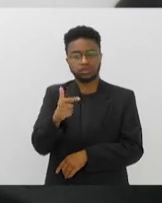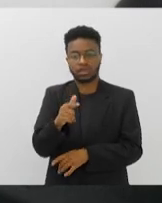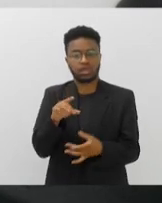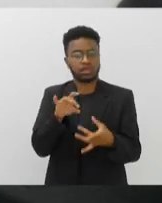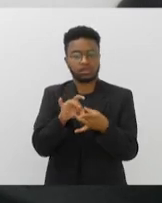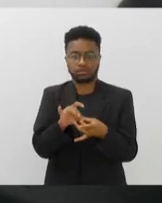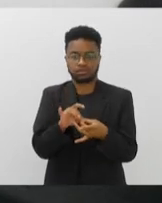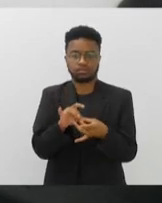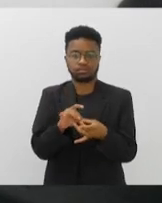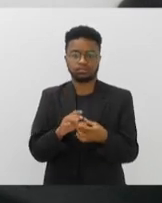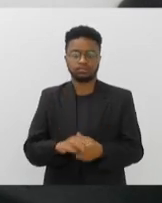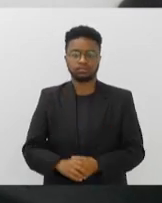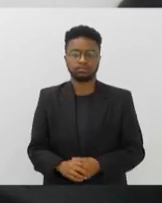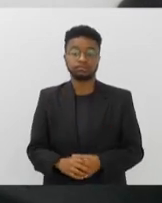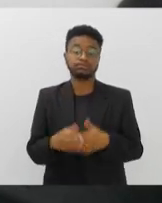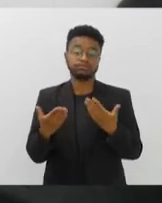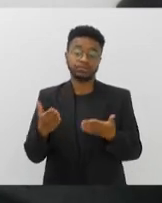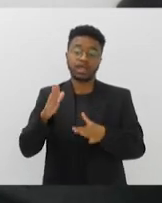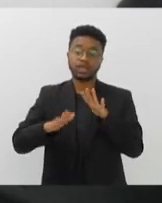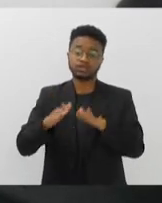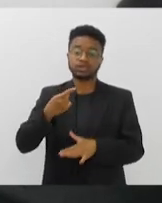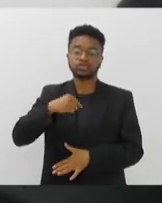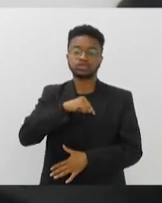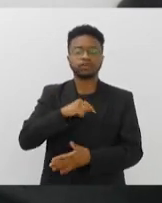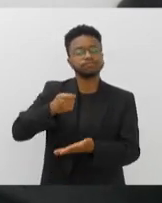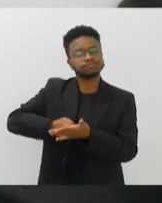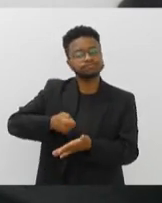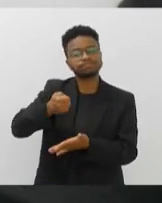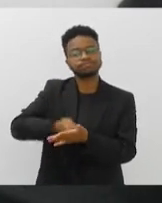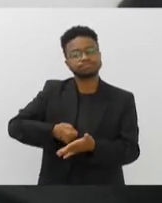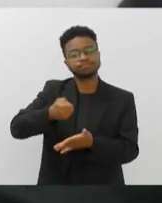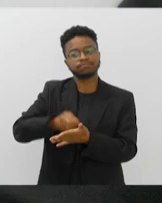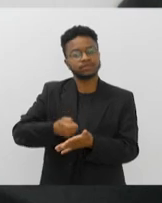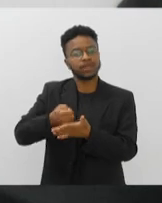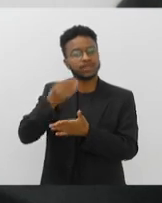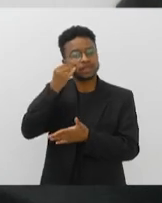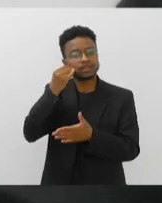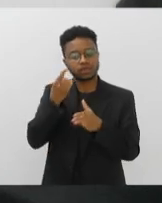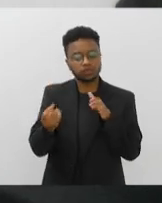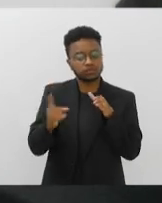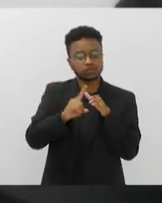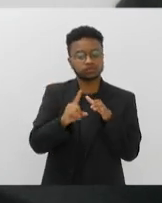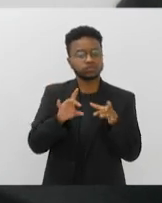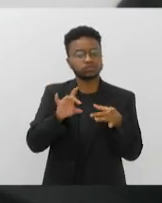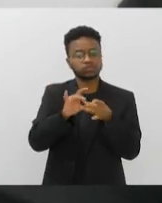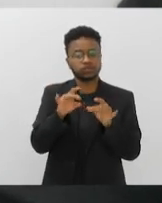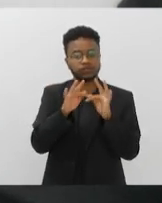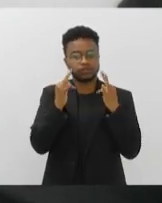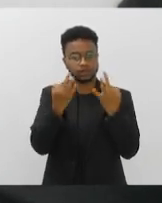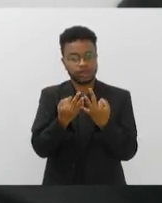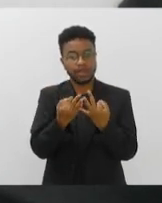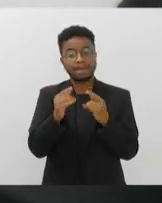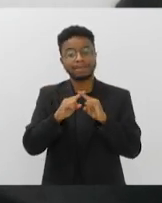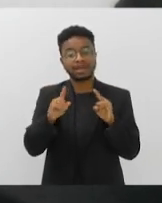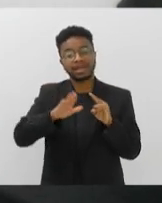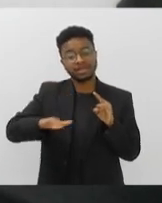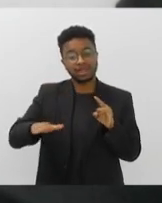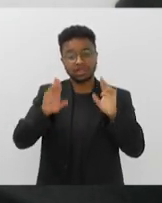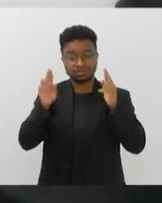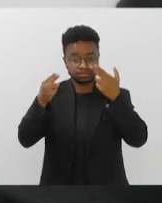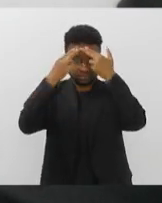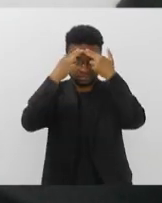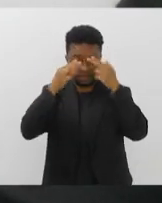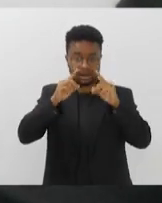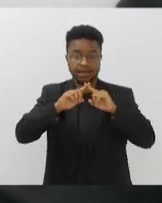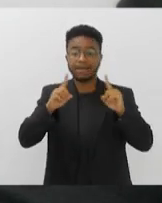existem e às vezes a gente fica insistindo lá na reintegração familiar a ponto de traumatizar a criança e